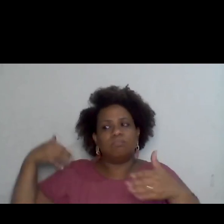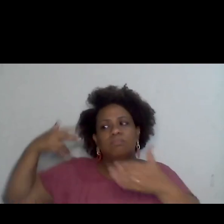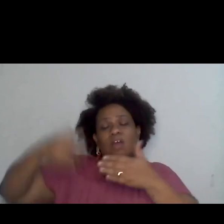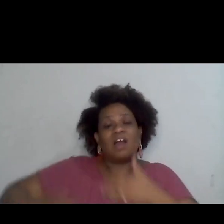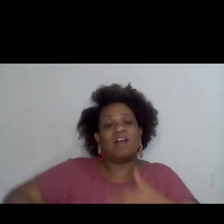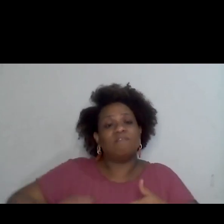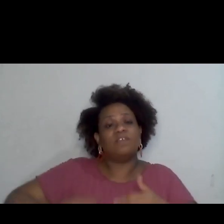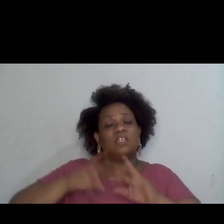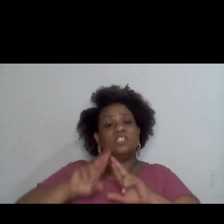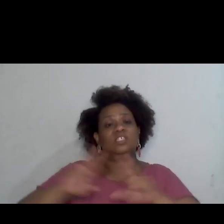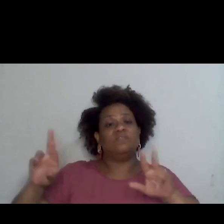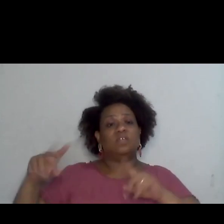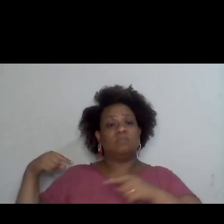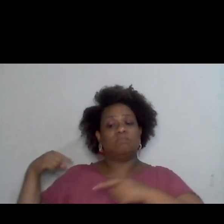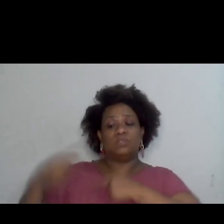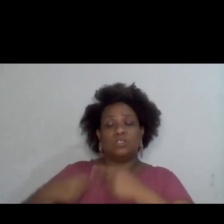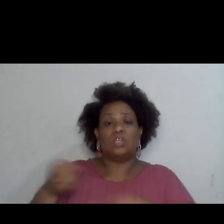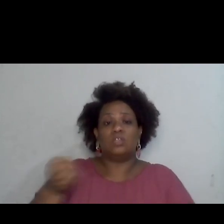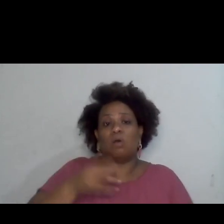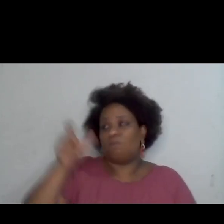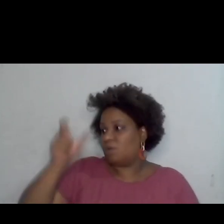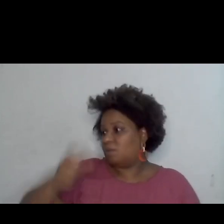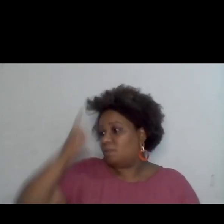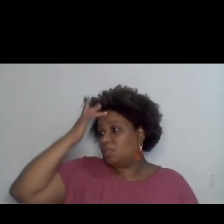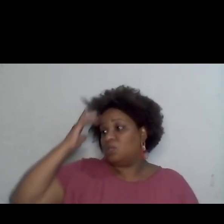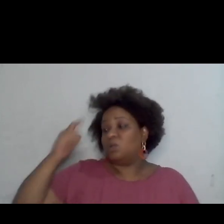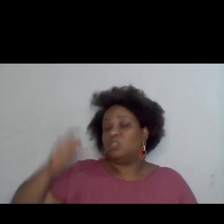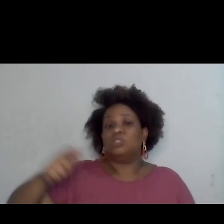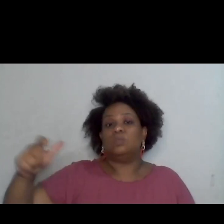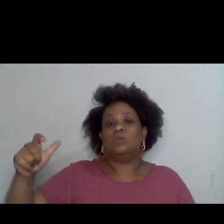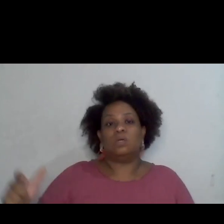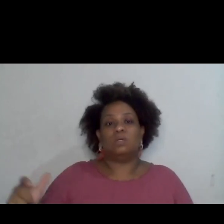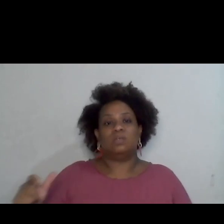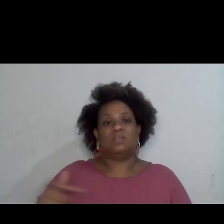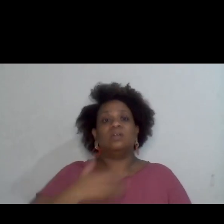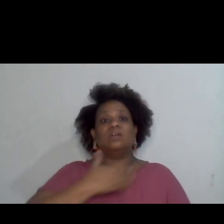uma nova figura, que veio de um outro espaço. Então, um governador que é